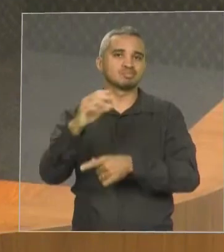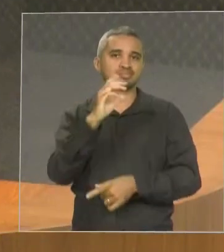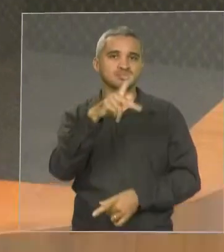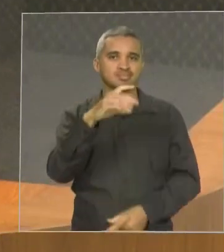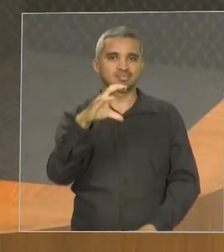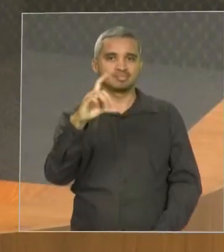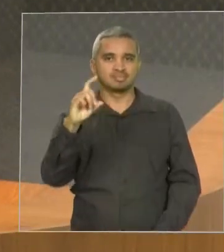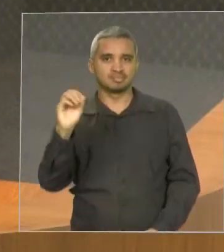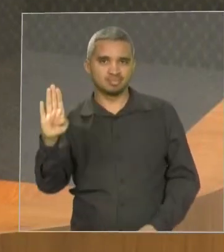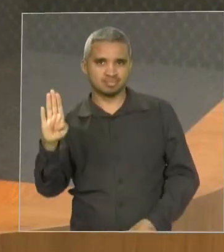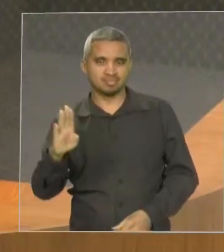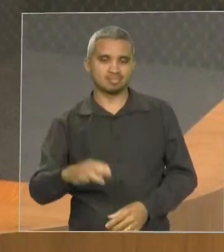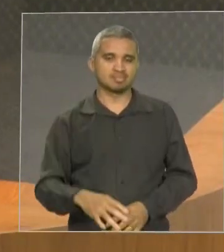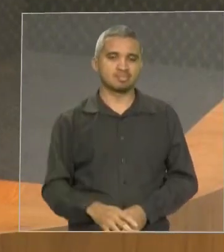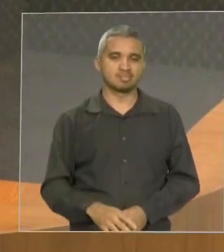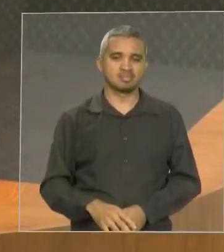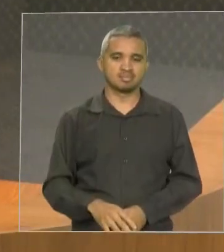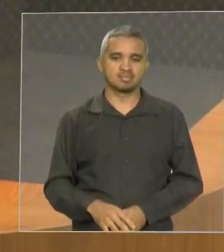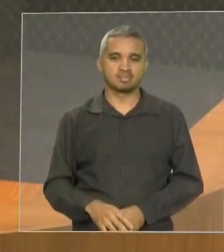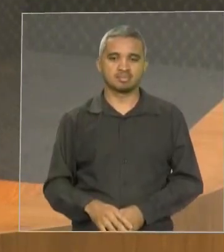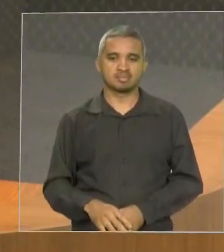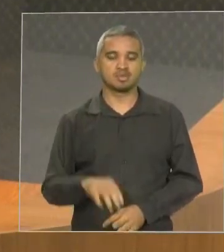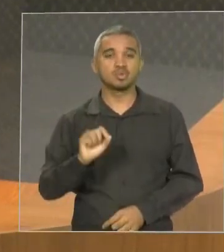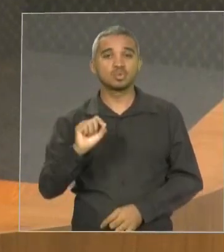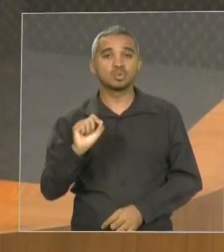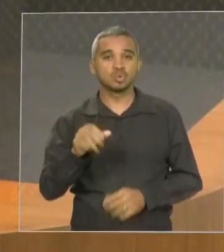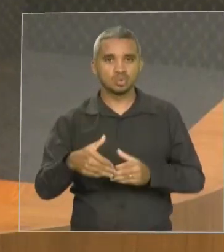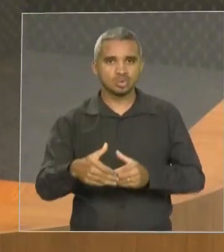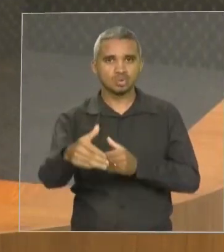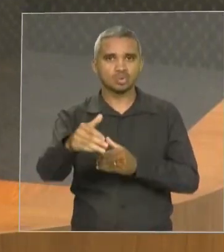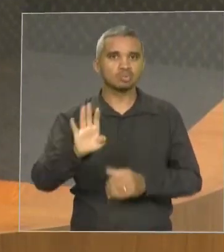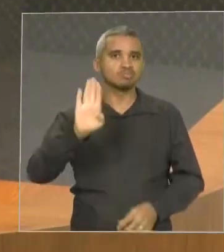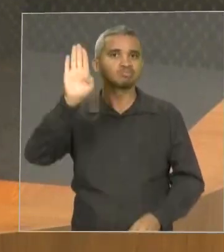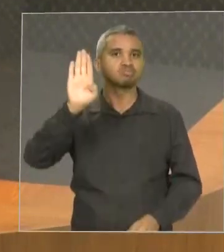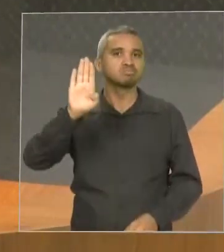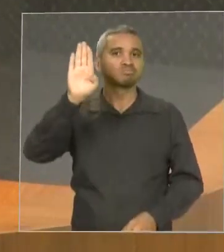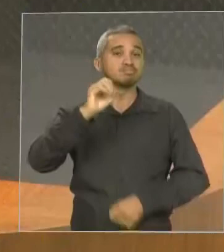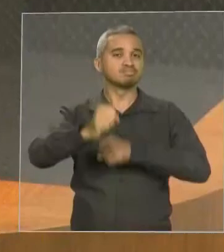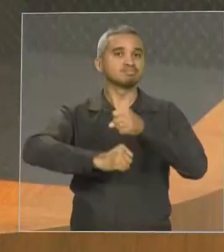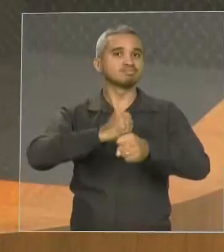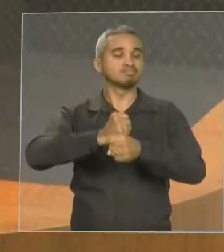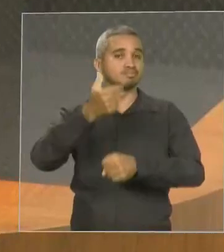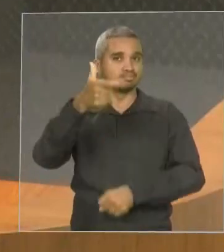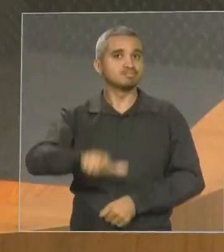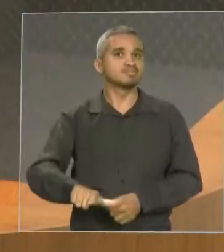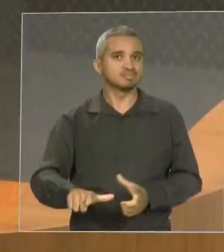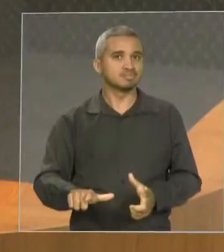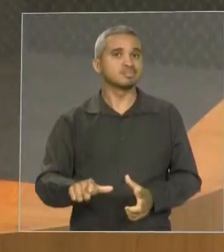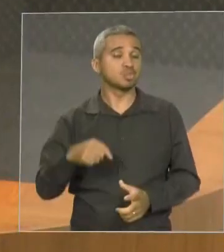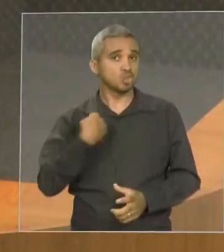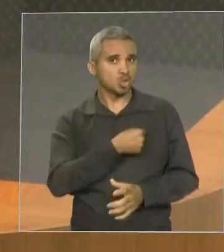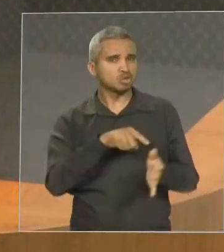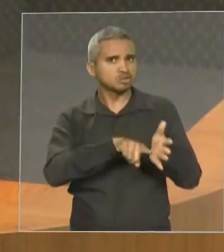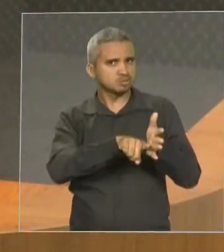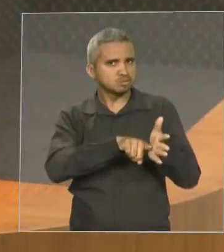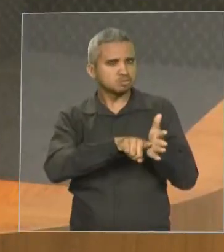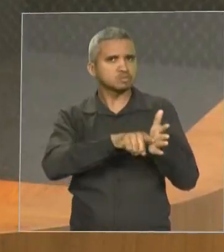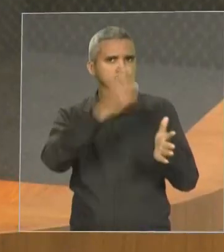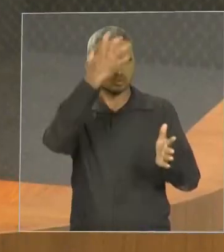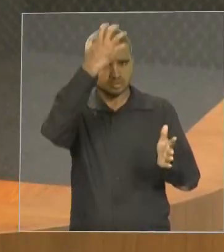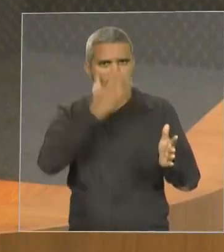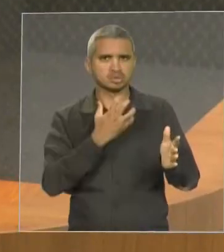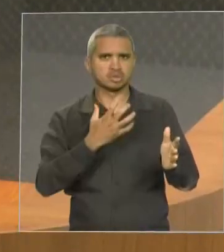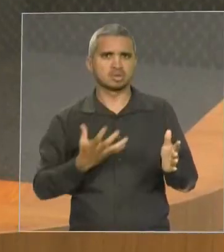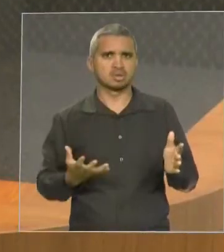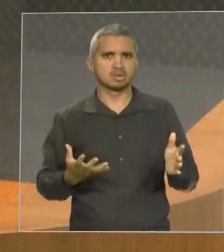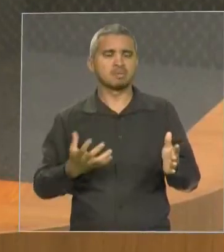governo, para sua campanha de reeleição. E nós vamos tomar providências severas. E nós precisamos